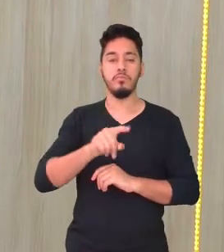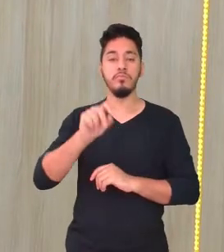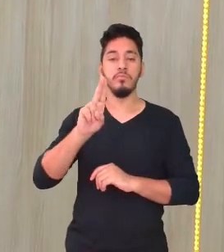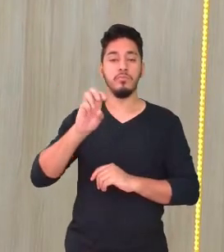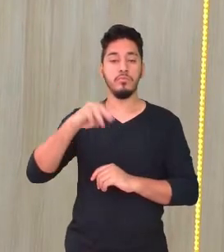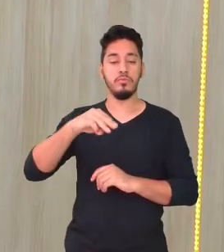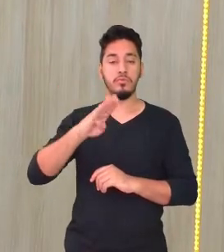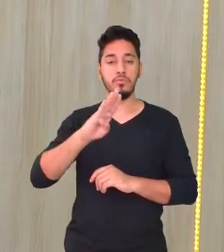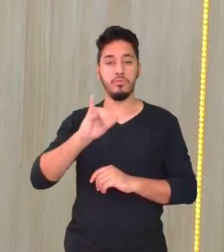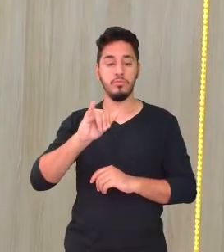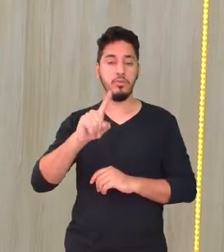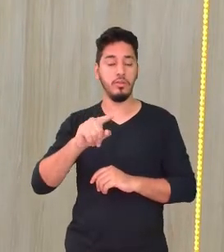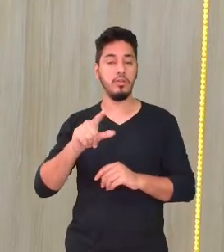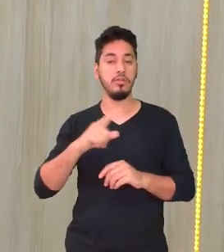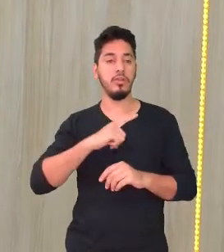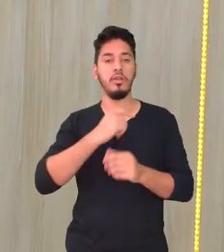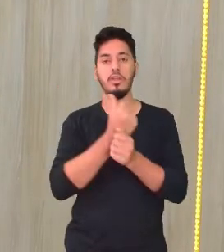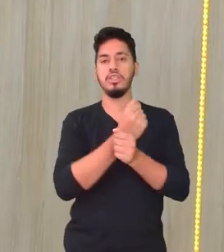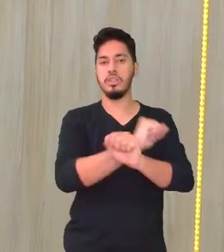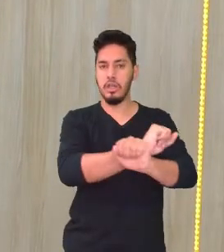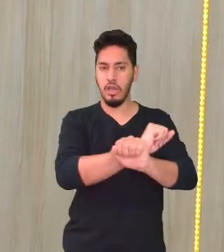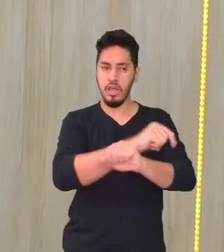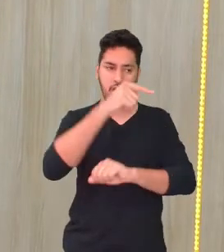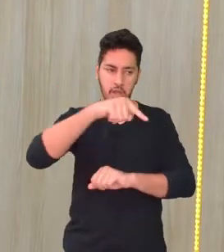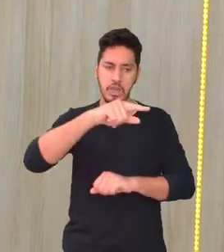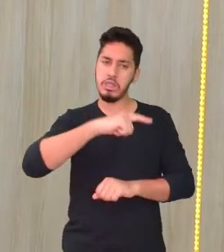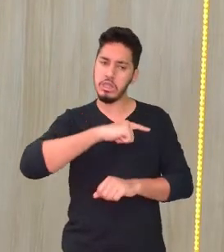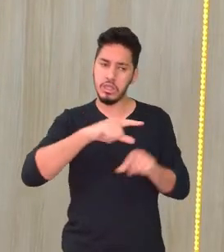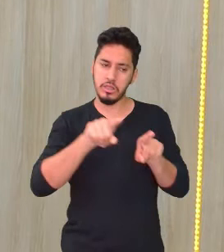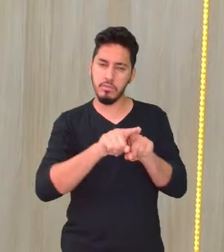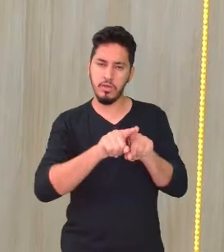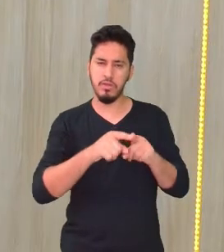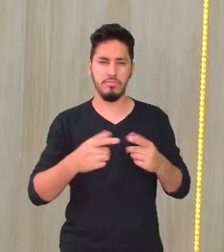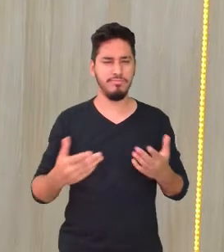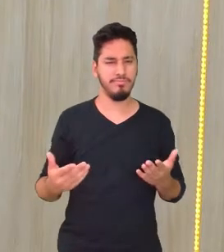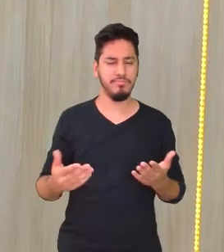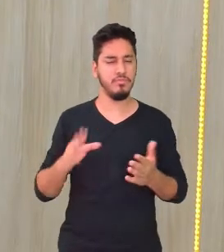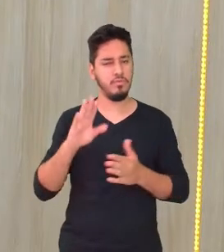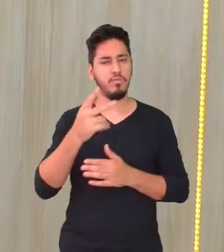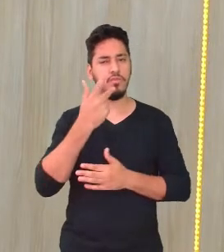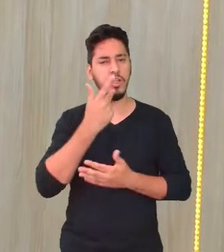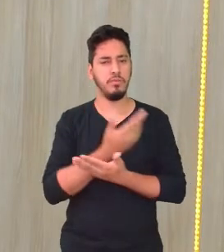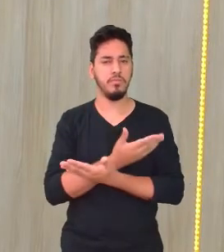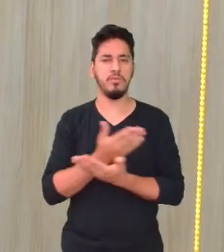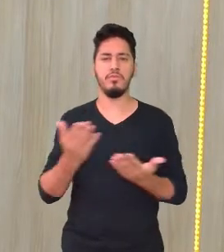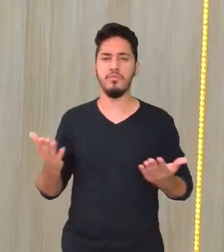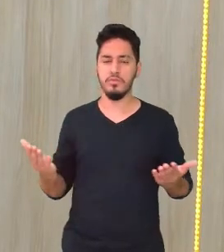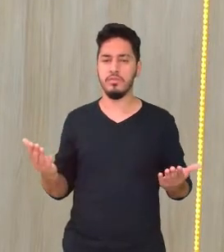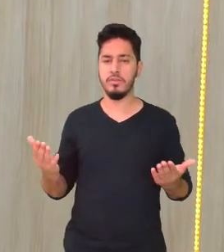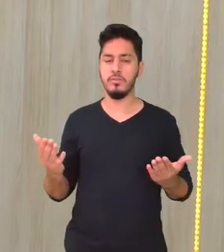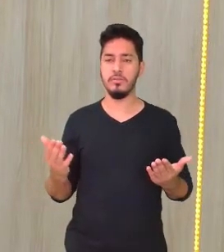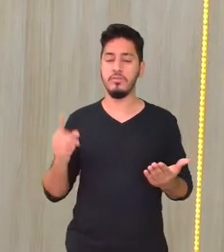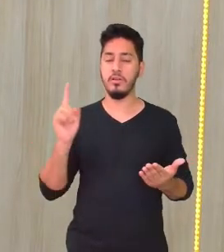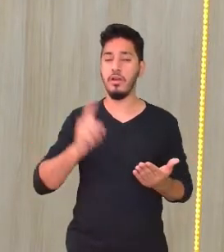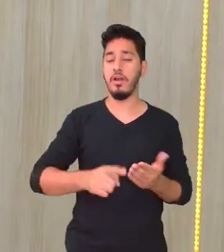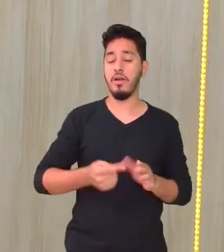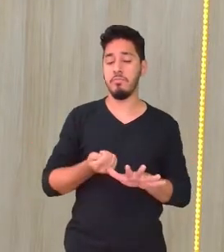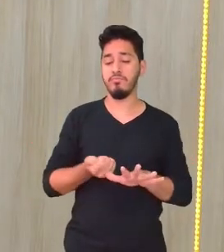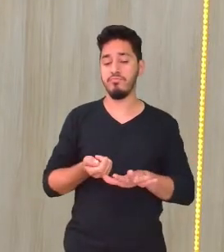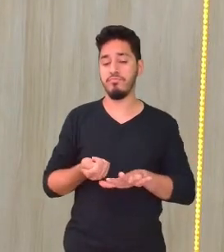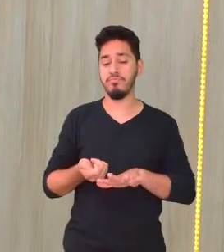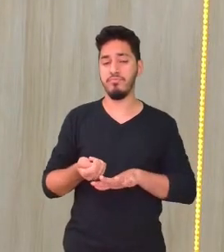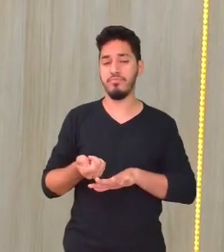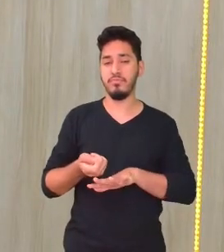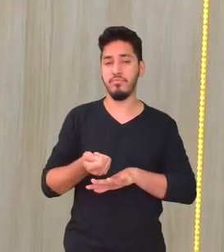ele teria escravos, mas então, como eu disse para vocês, a fake news